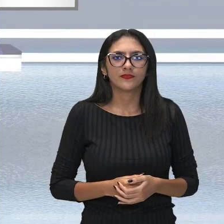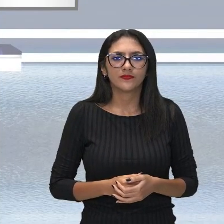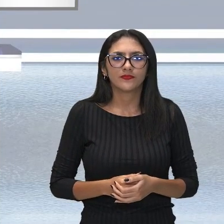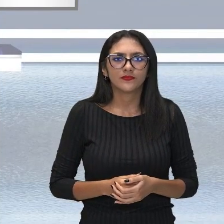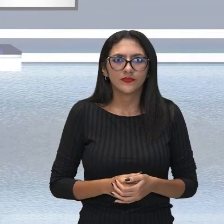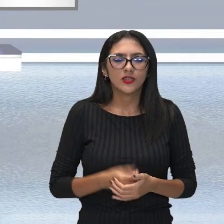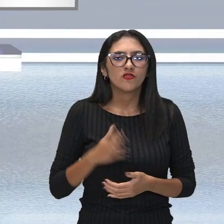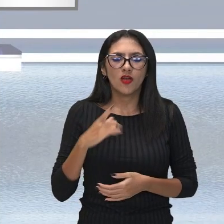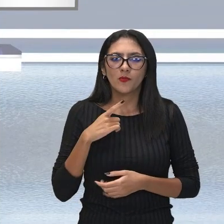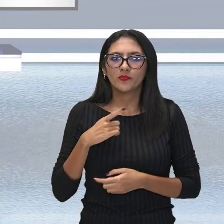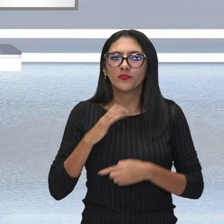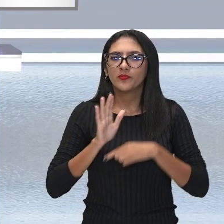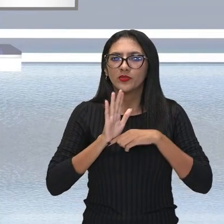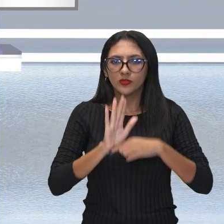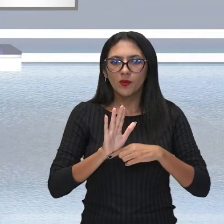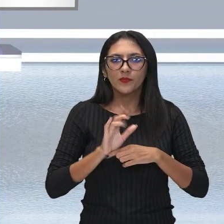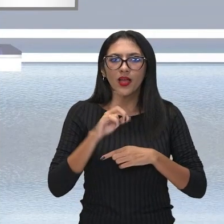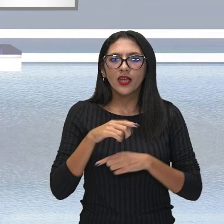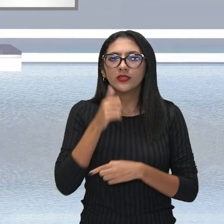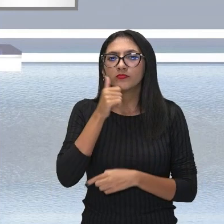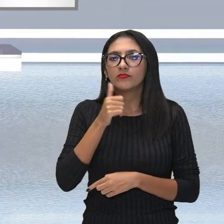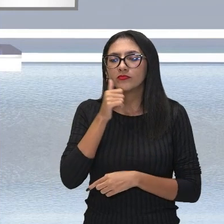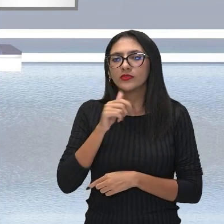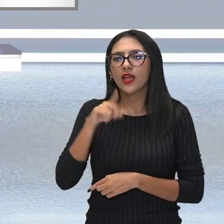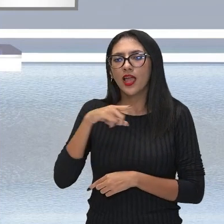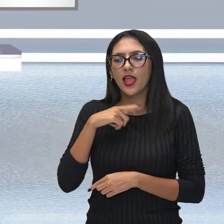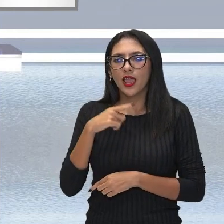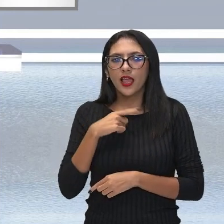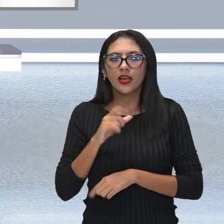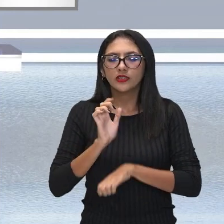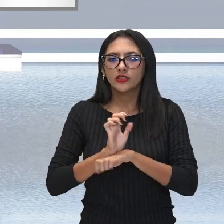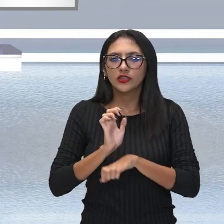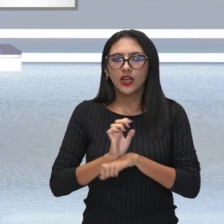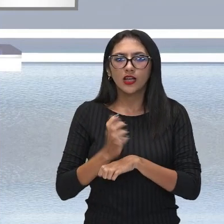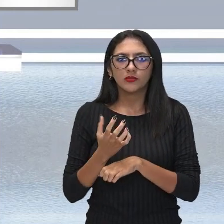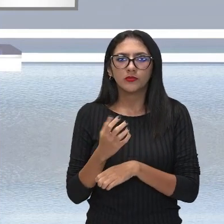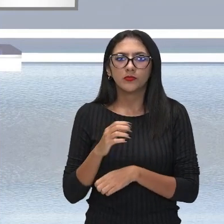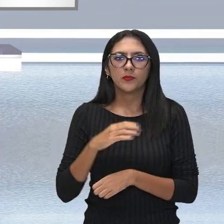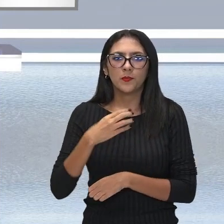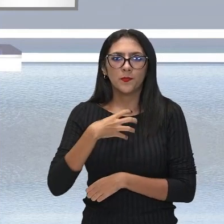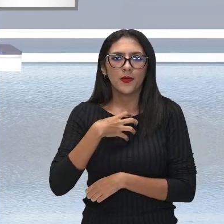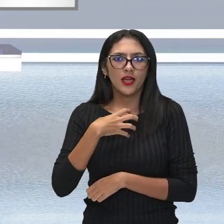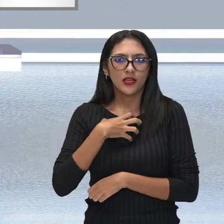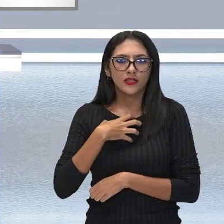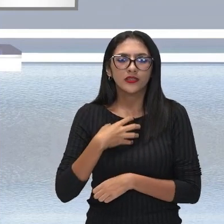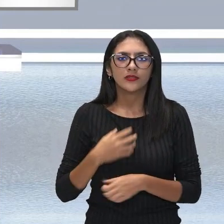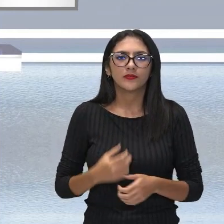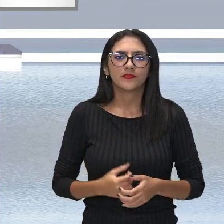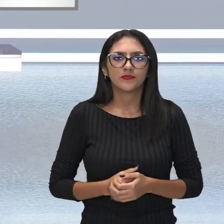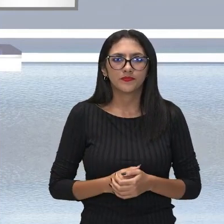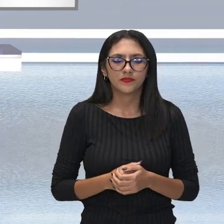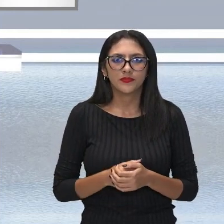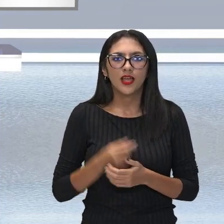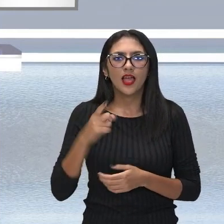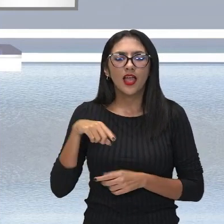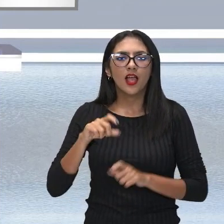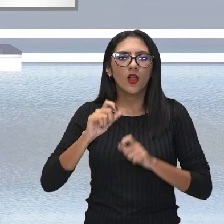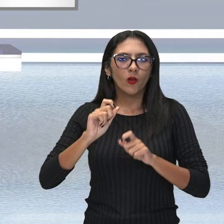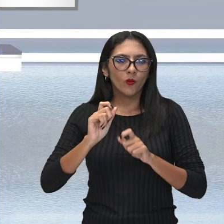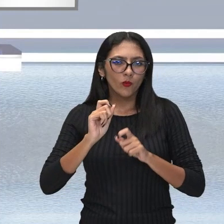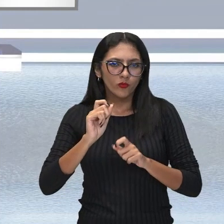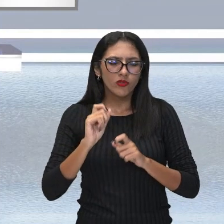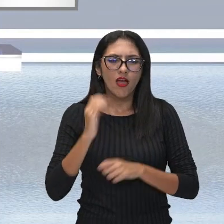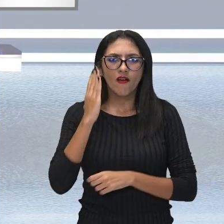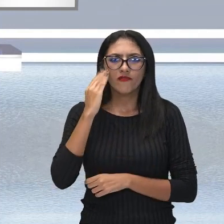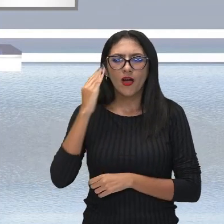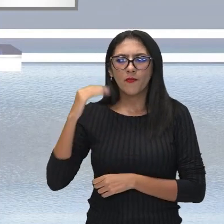a Catarina, que é uma baiana. E olha só, ela é surfista. Então,